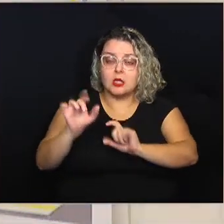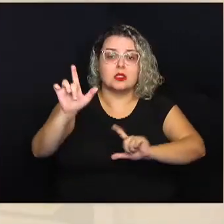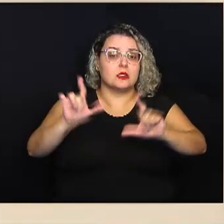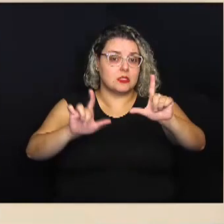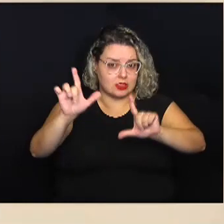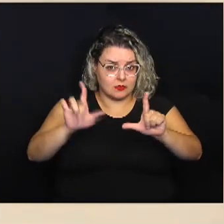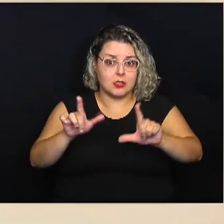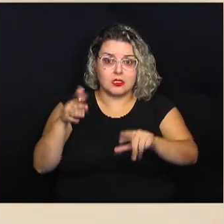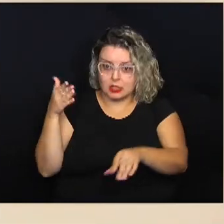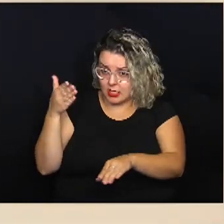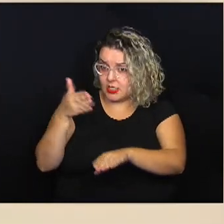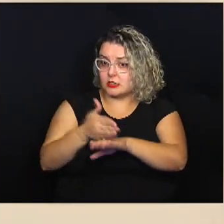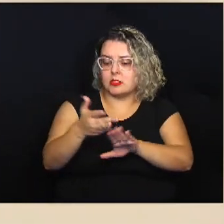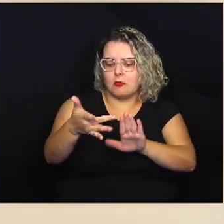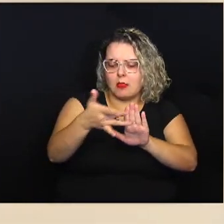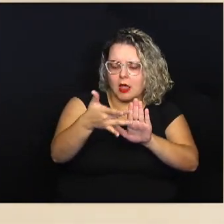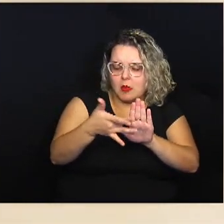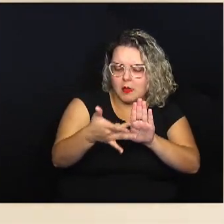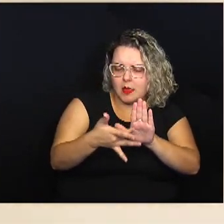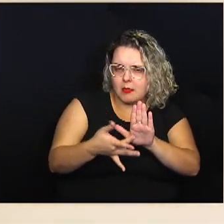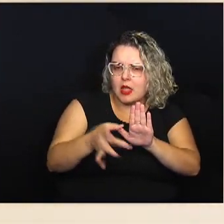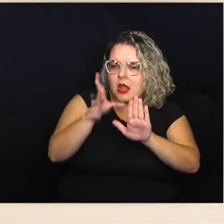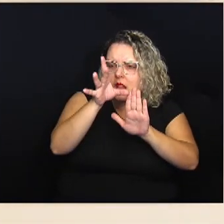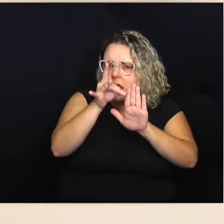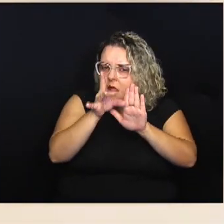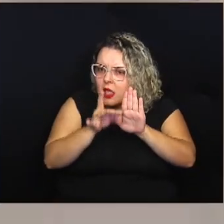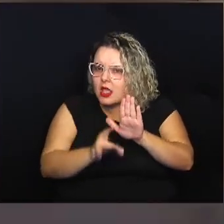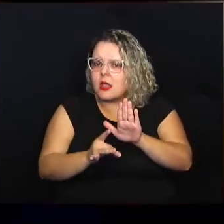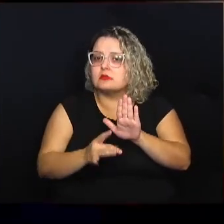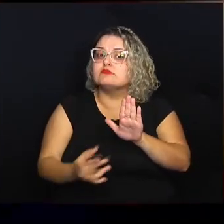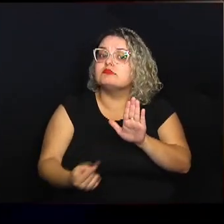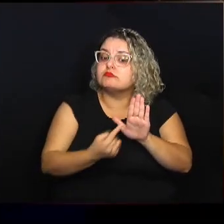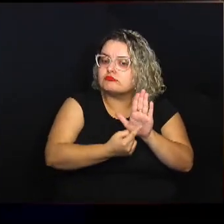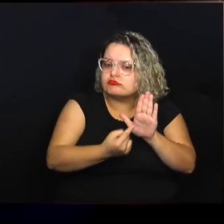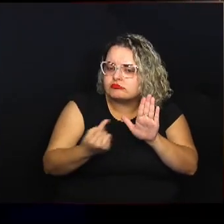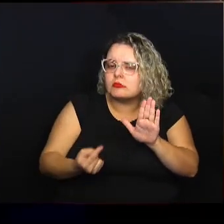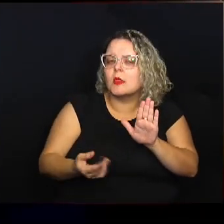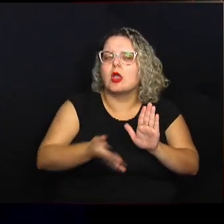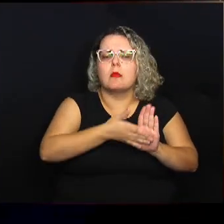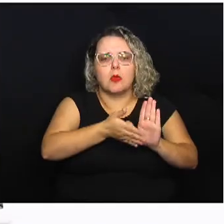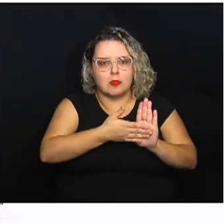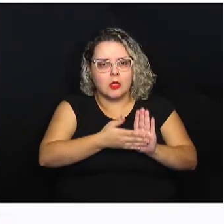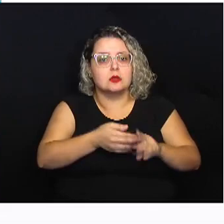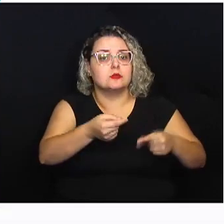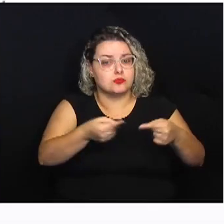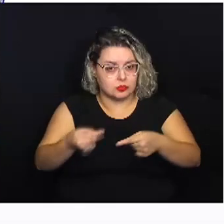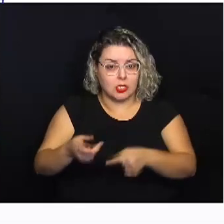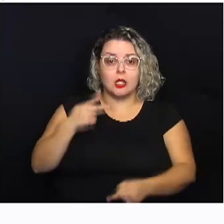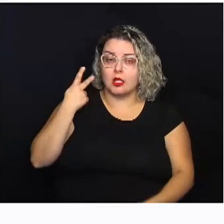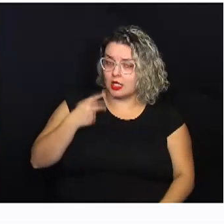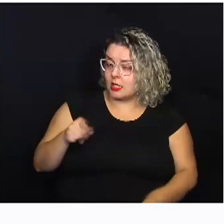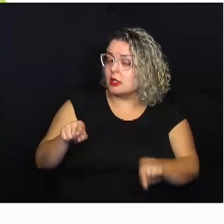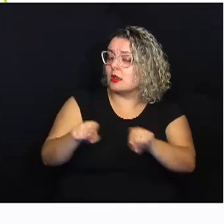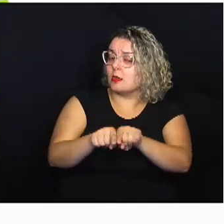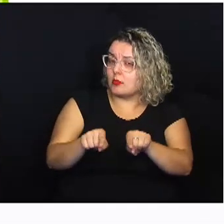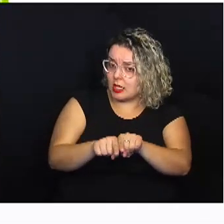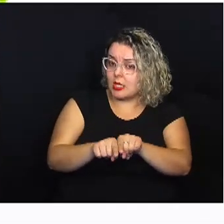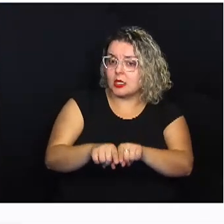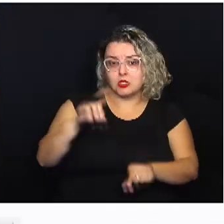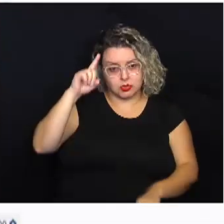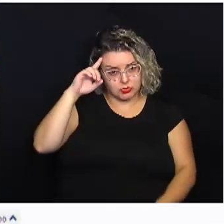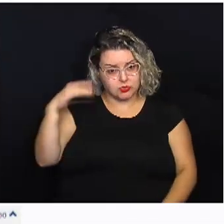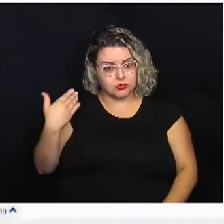ter acesso à pauta com os detalhes de cada proposta que é discutida pelos parlamentares. Além disso, diariamente